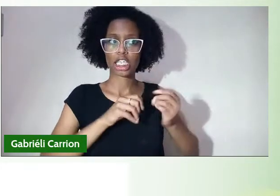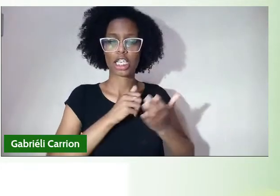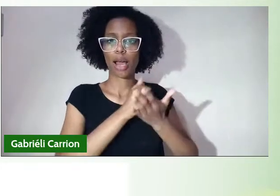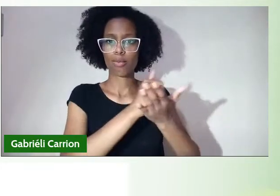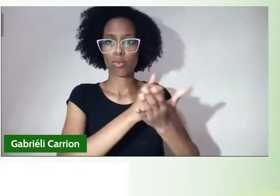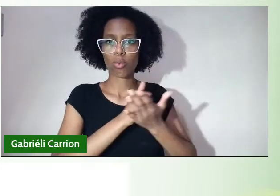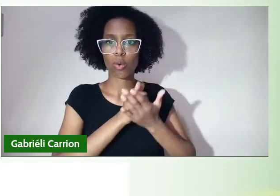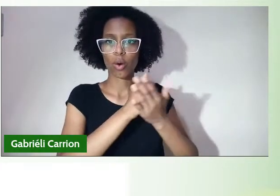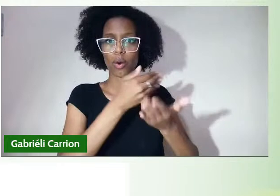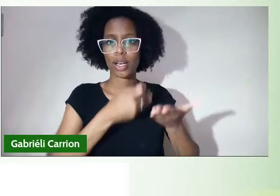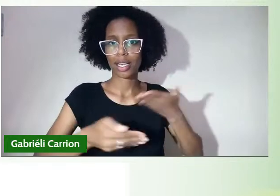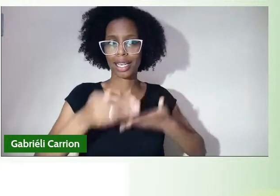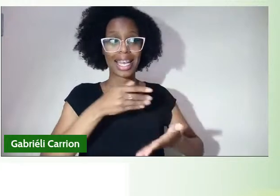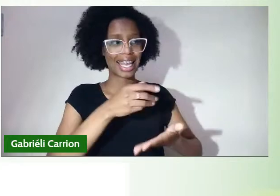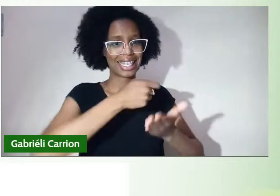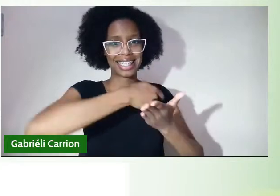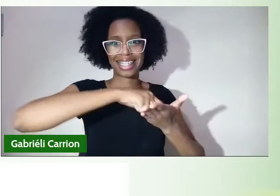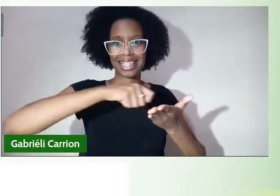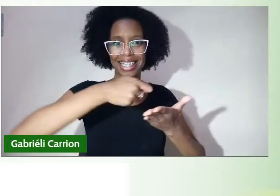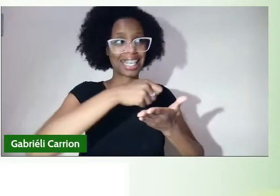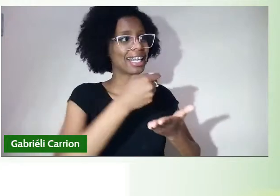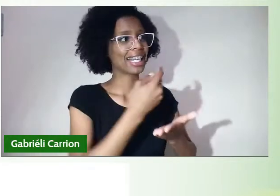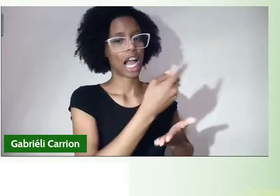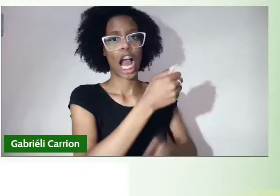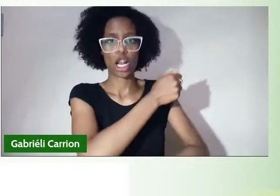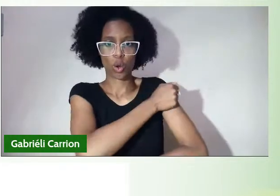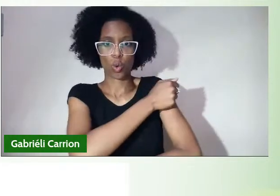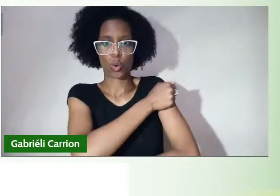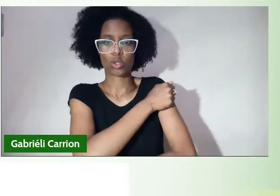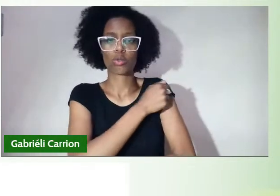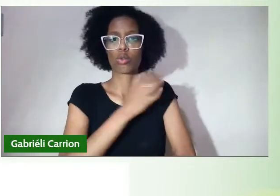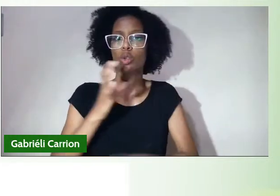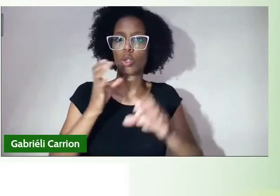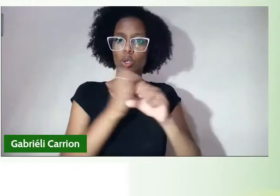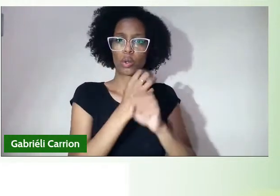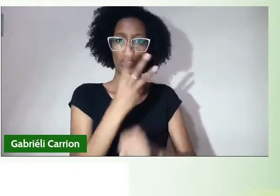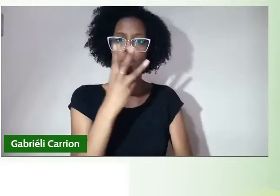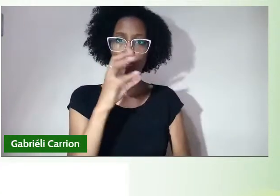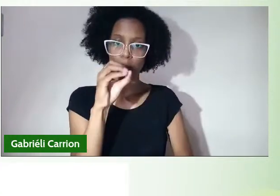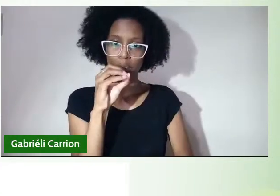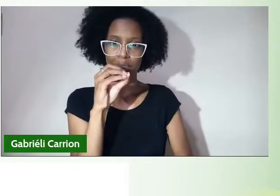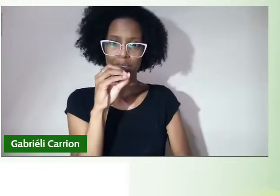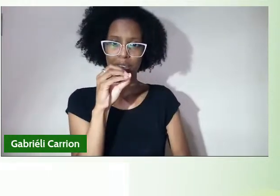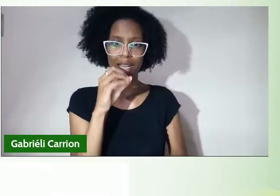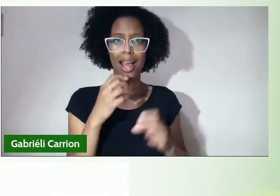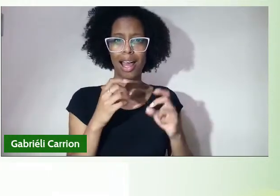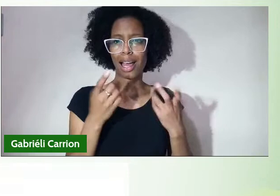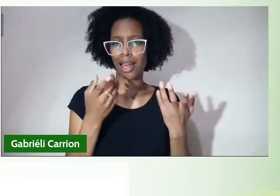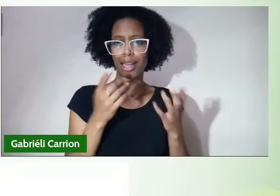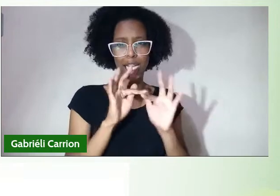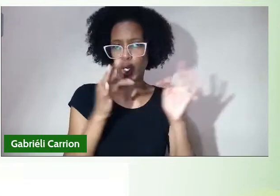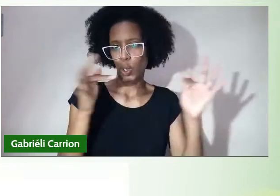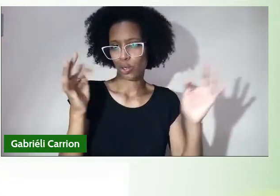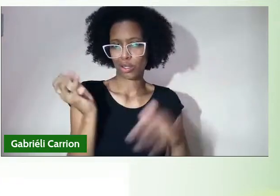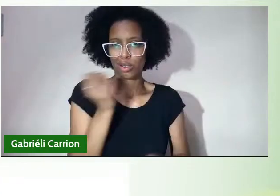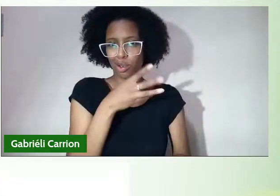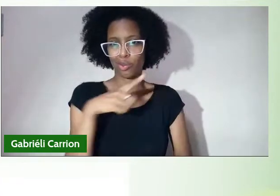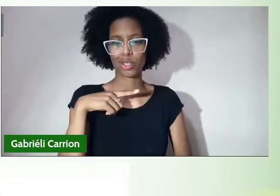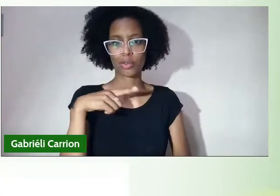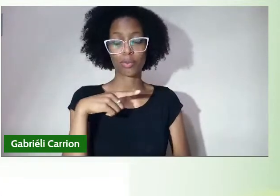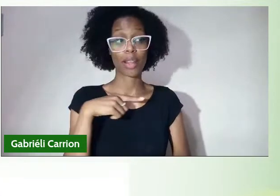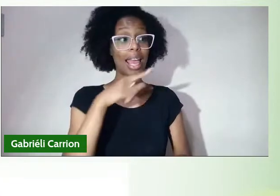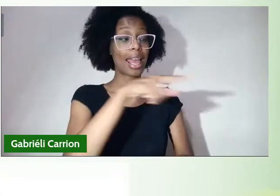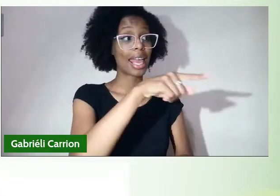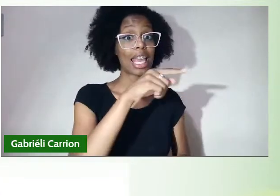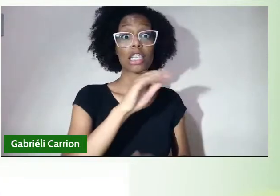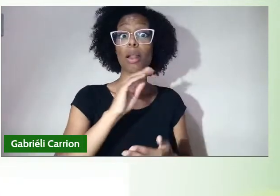uma escrita colaborativa em que uma turma de 30 alunos está lá e essas tecnologias novas ajudaram nisso, por exemplo, para eles